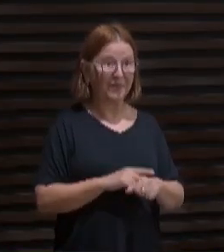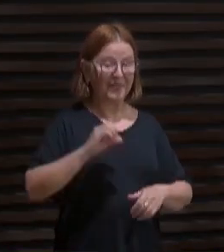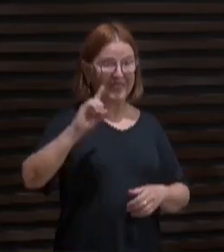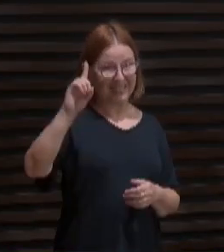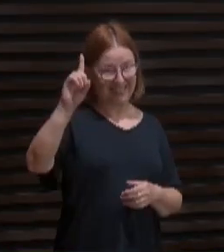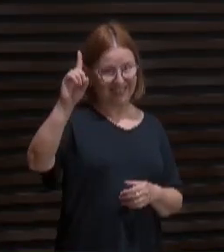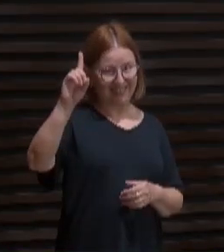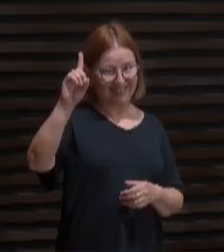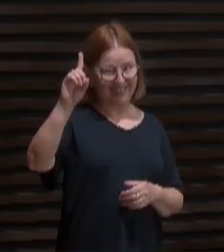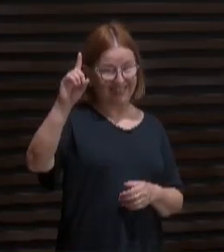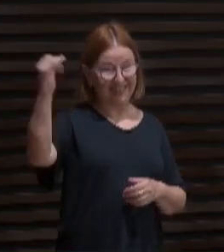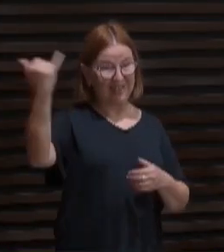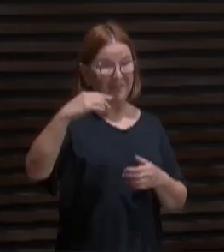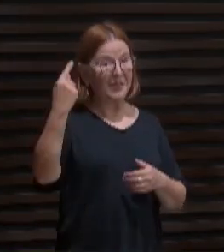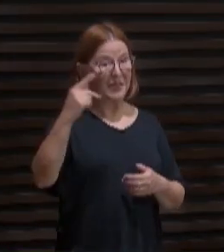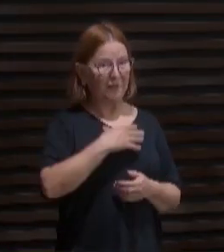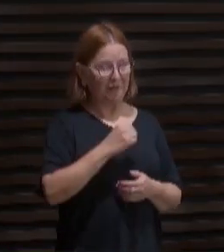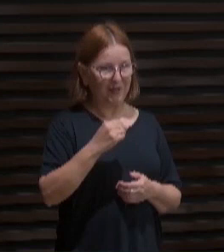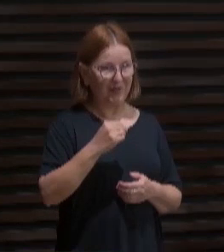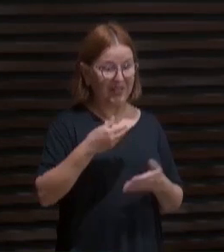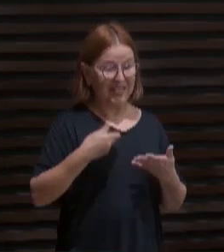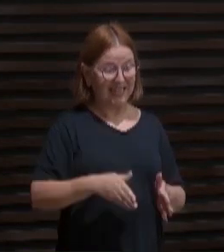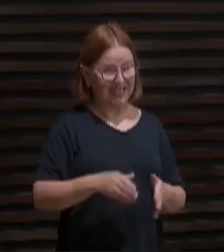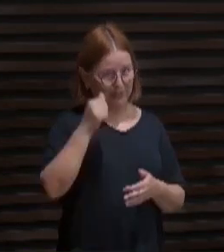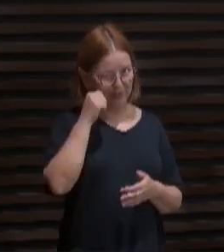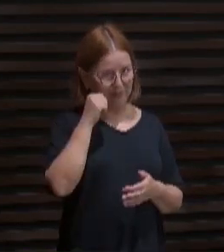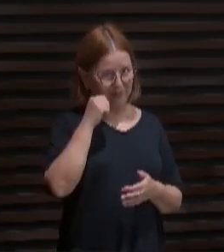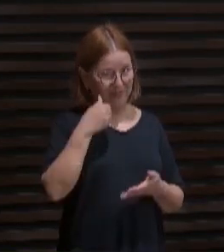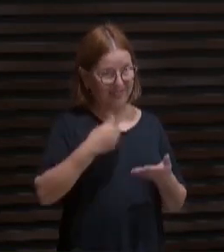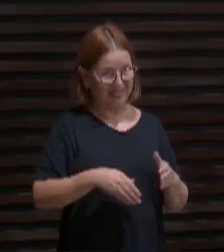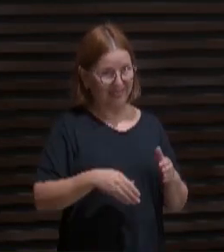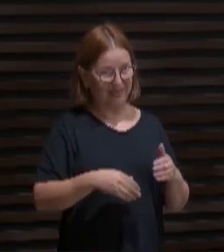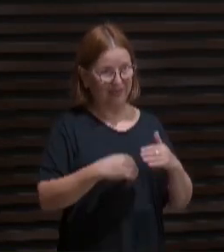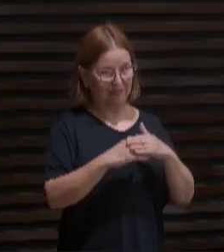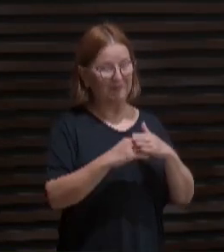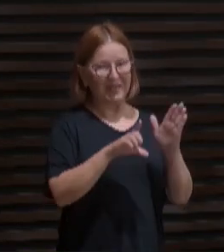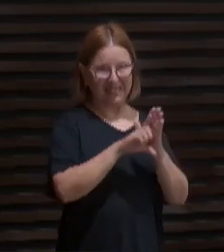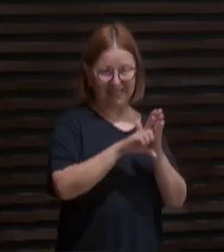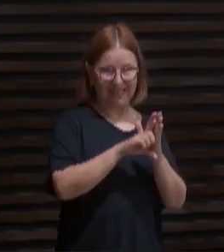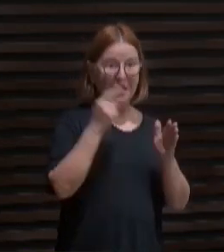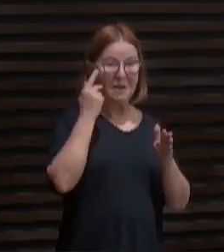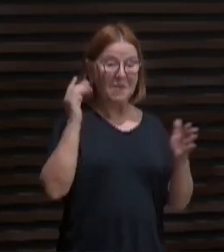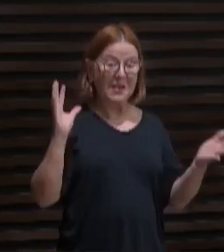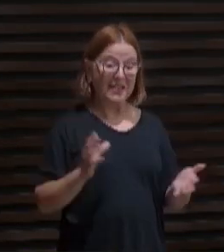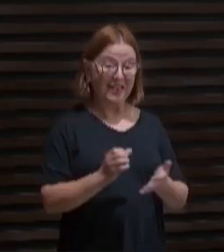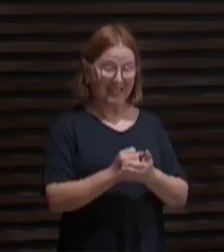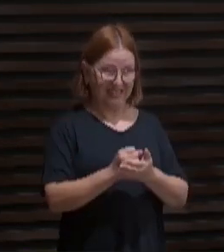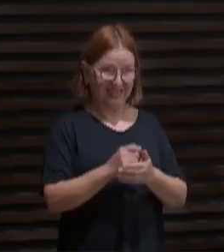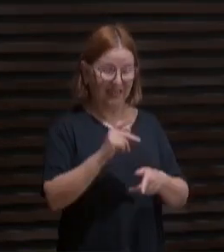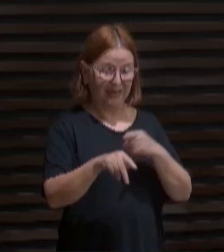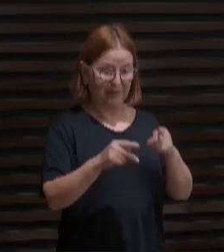Deus enviou seu Filho nascido de mulher, nascido sob a lei, para resgatar os que estavam sob a lei, a fim de